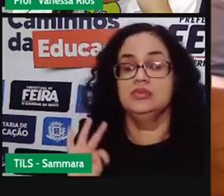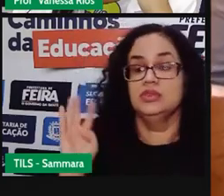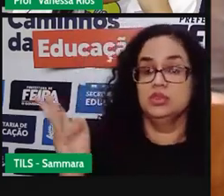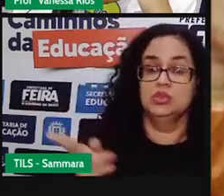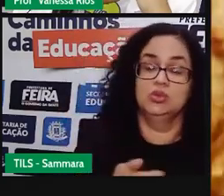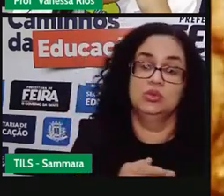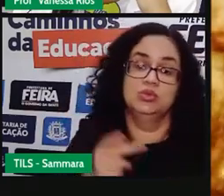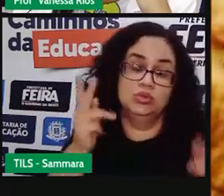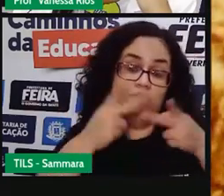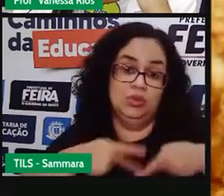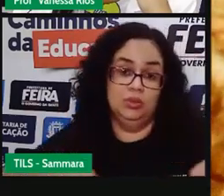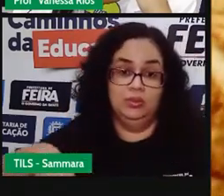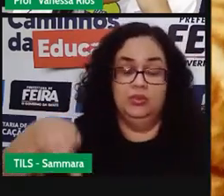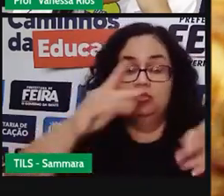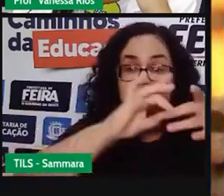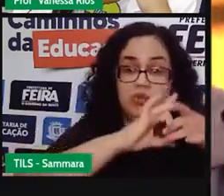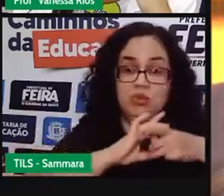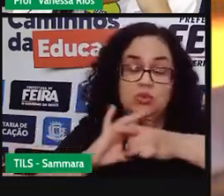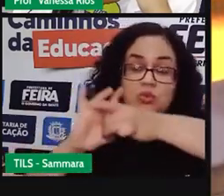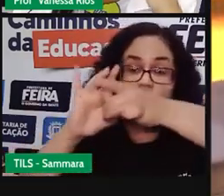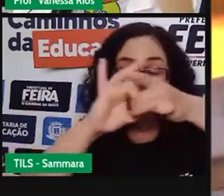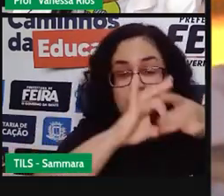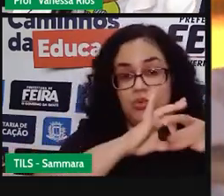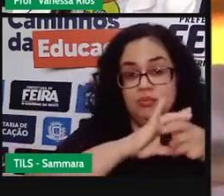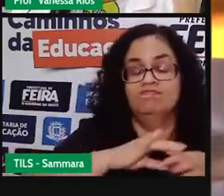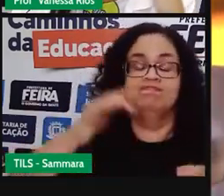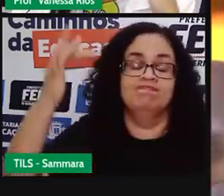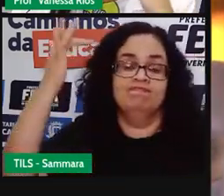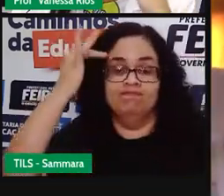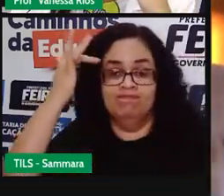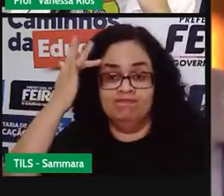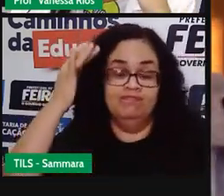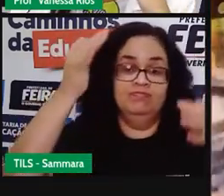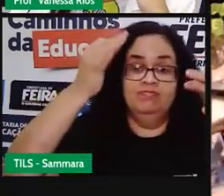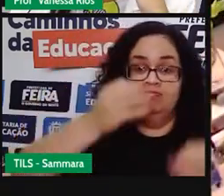herói muito mais forte. Ah, que lindo.